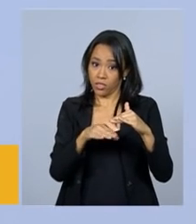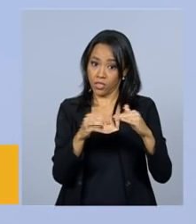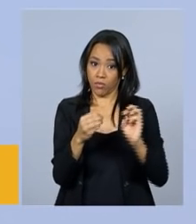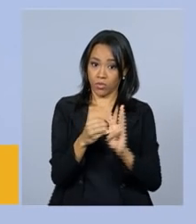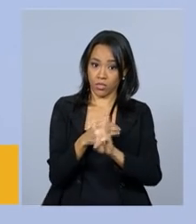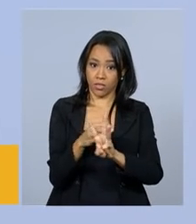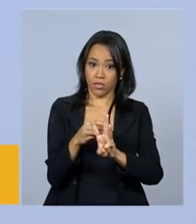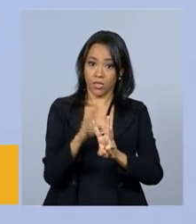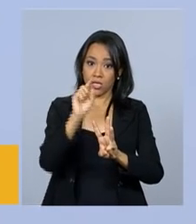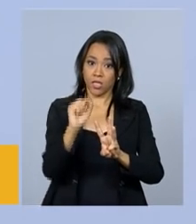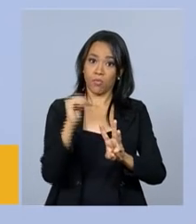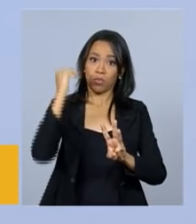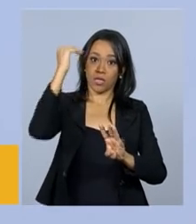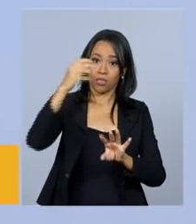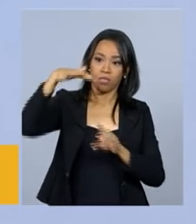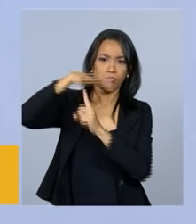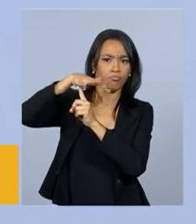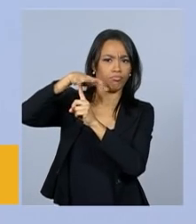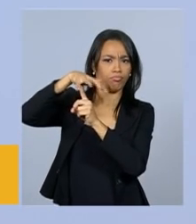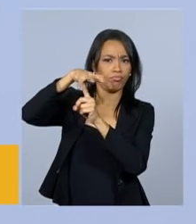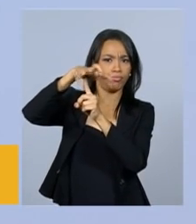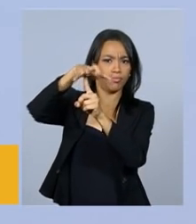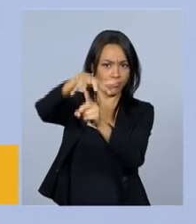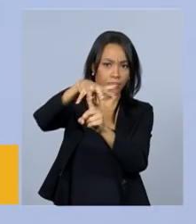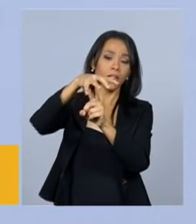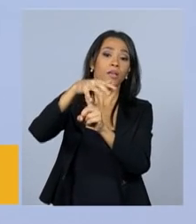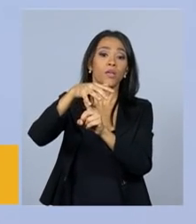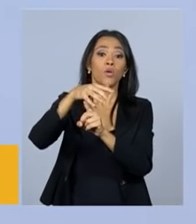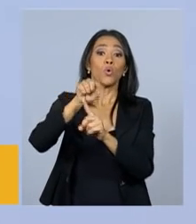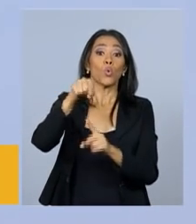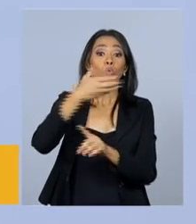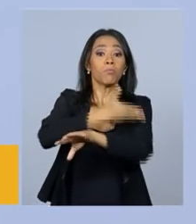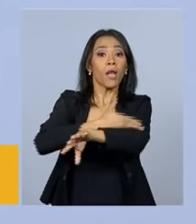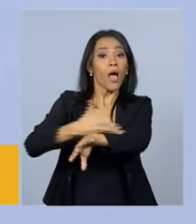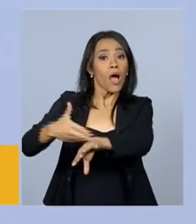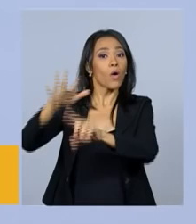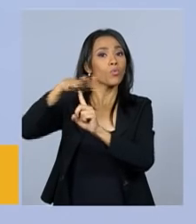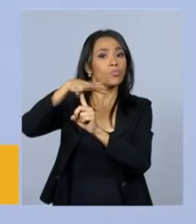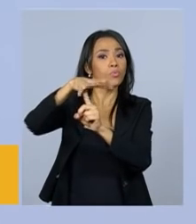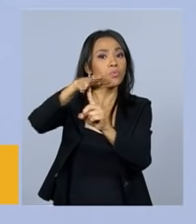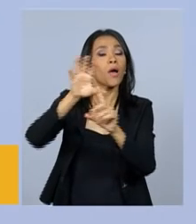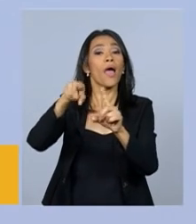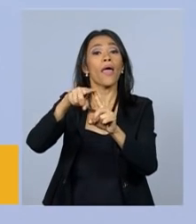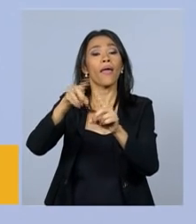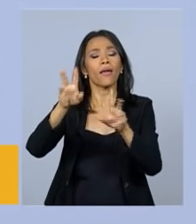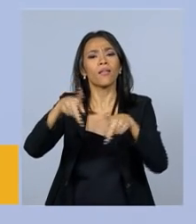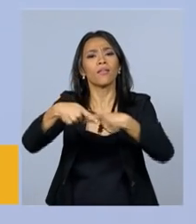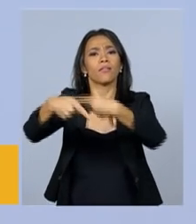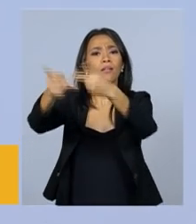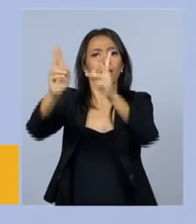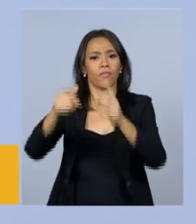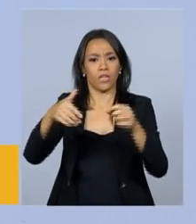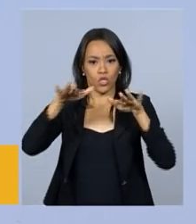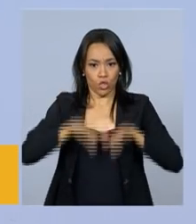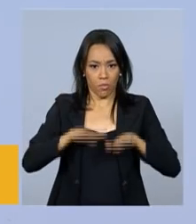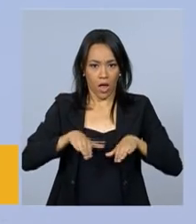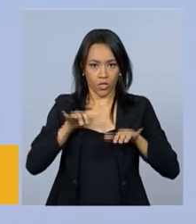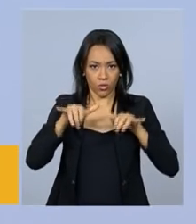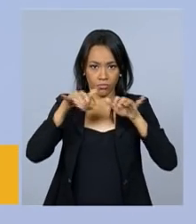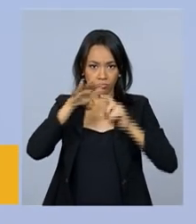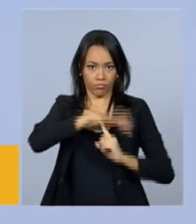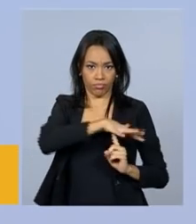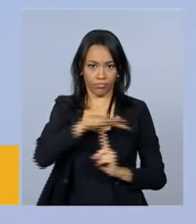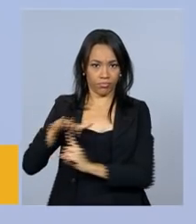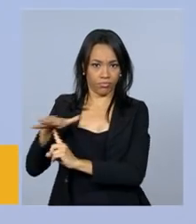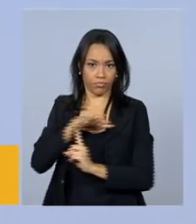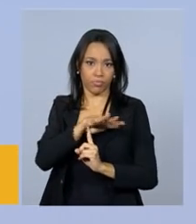cima VH-34, que é o Super Puma. Os de cima, brancos, trabalham no grupo de transporte aéreo, e os de baixo, eles já trabalham